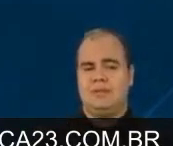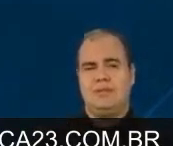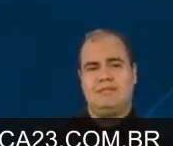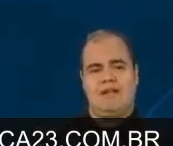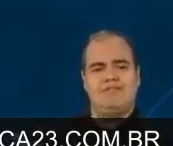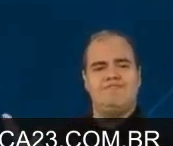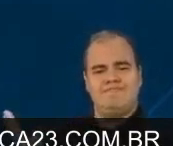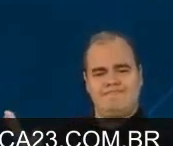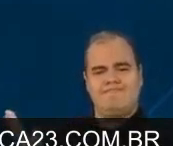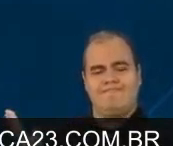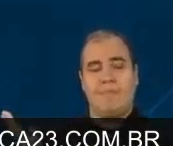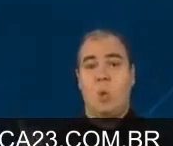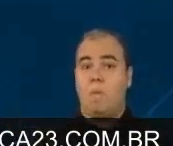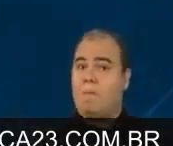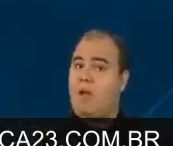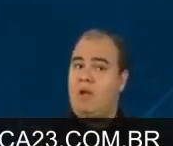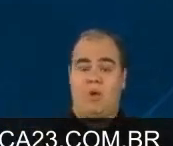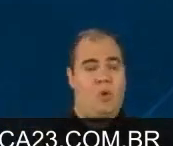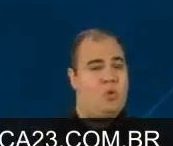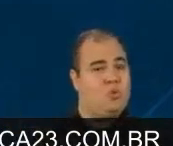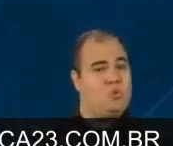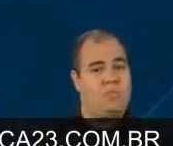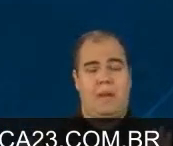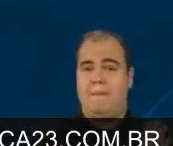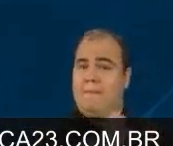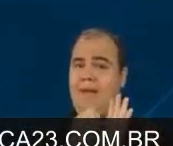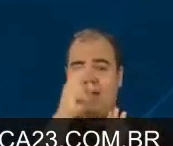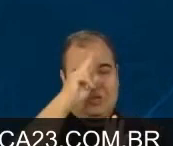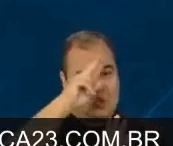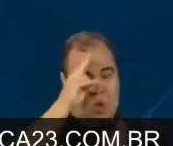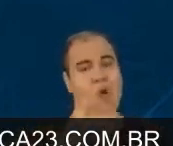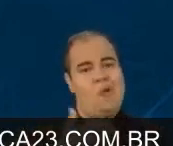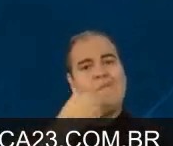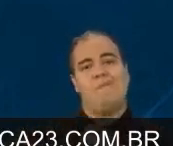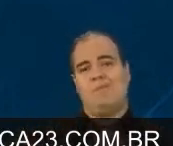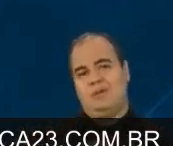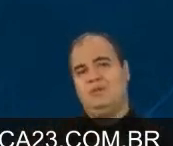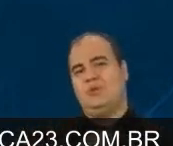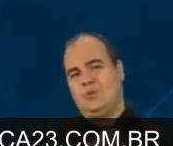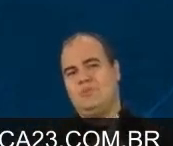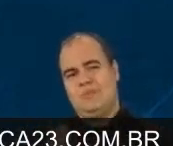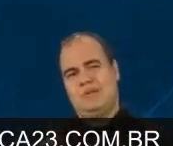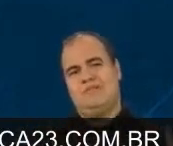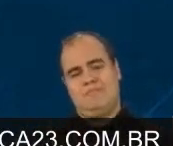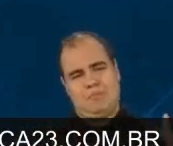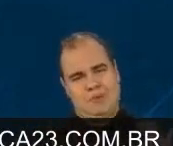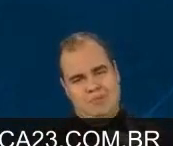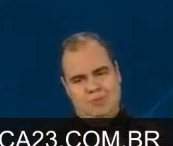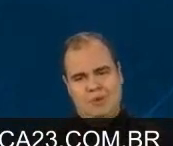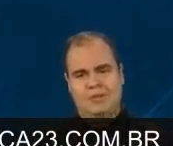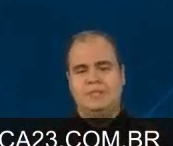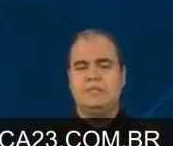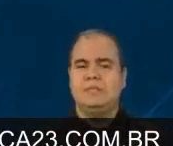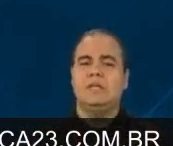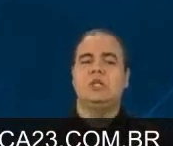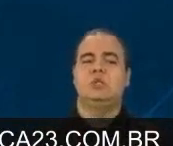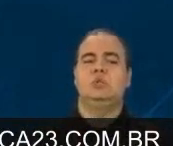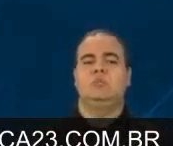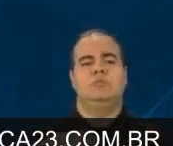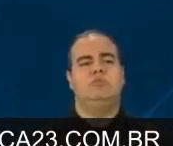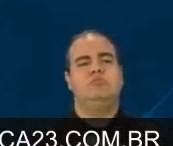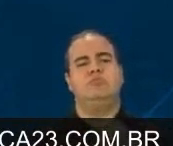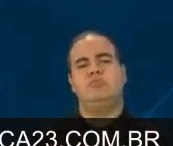2.177, o maior número da série histórica, que começou em 2015. O número de ciclistas mortos